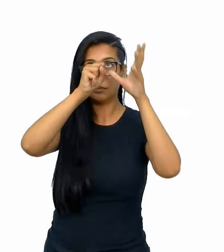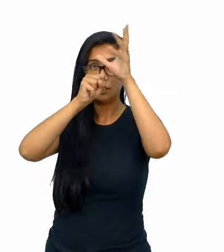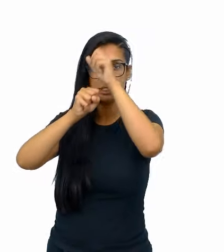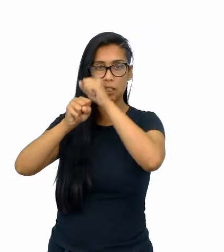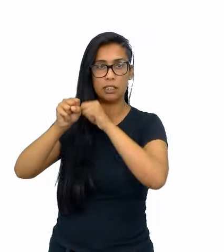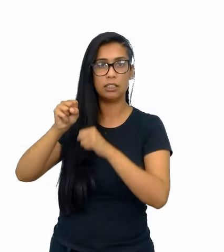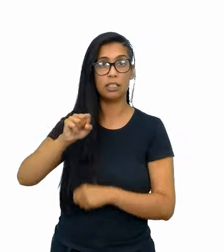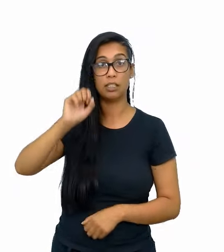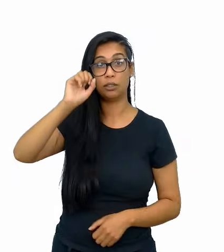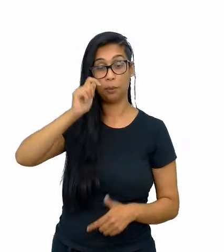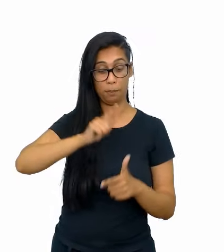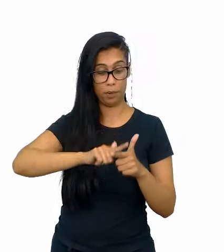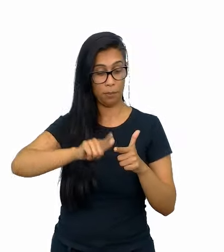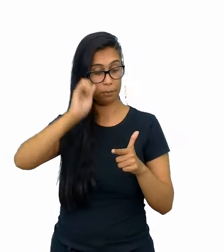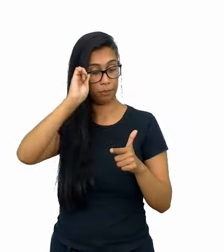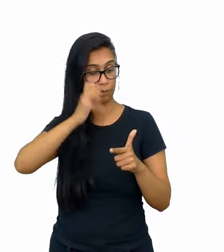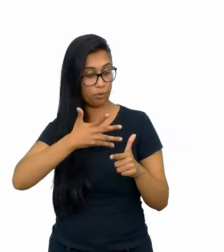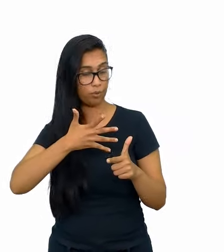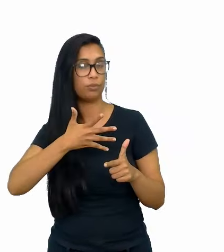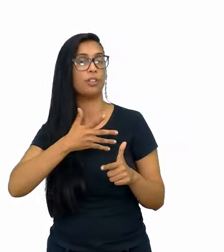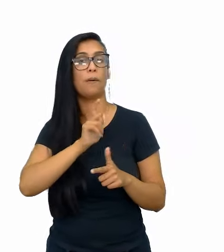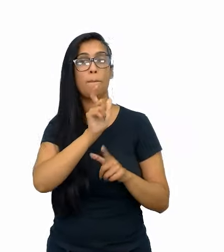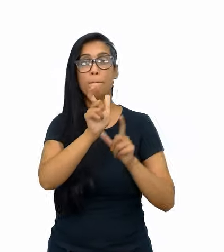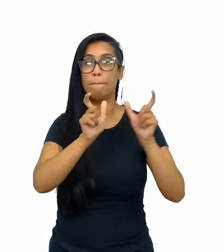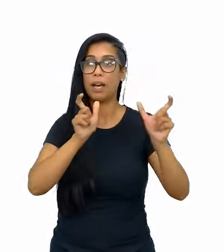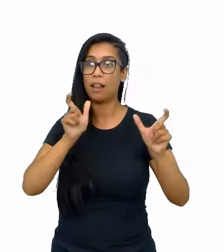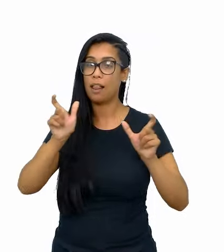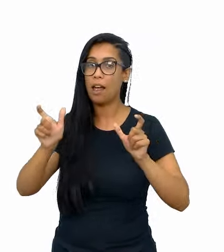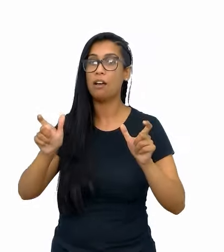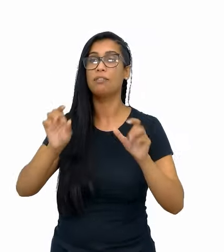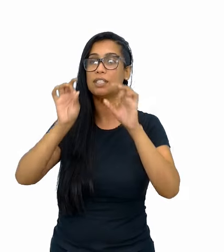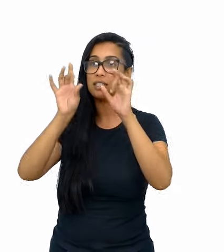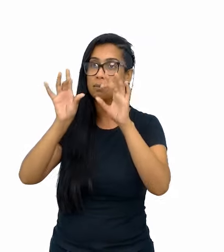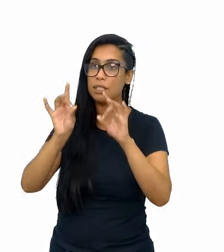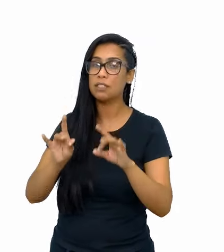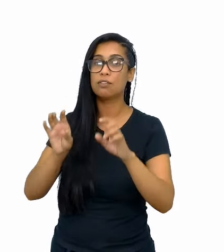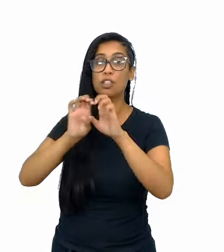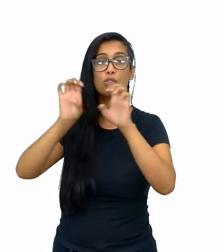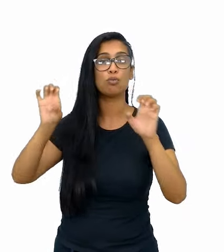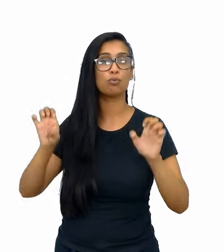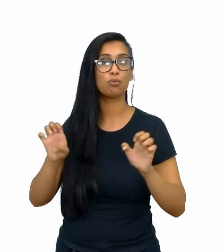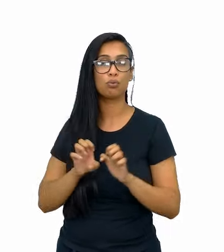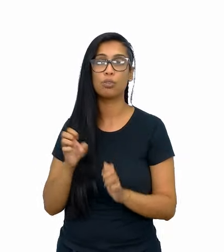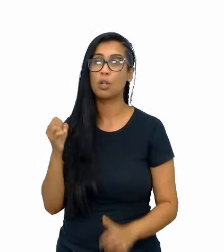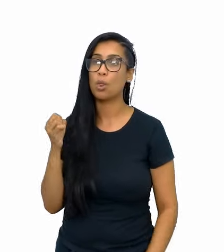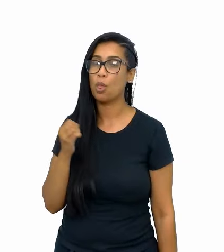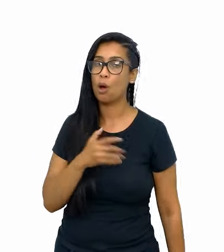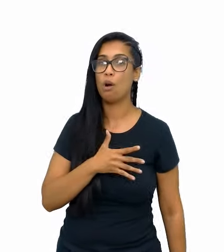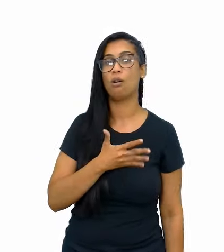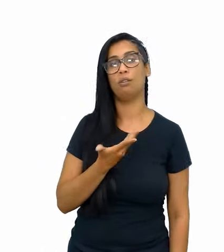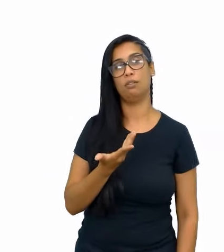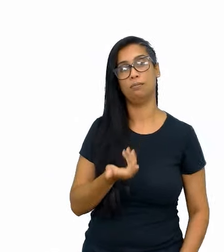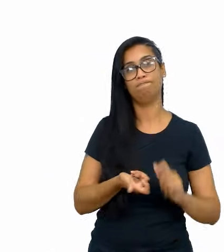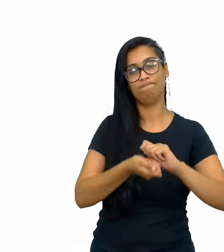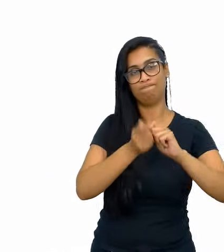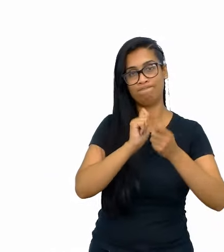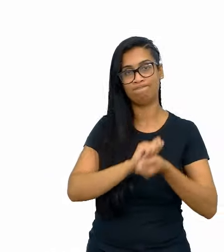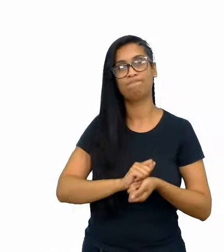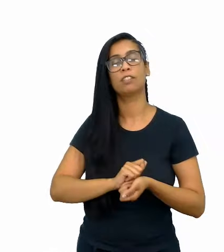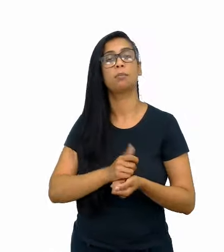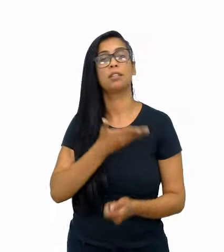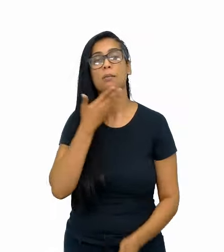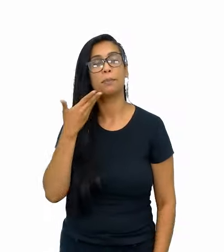surgir, né, buscando palavras mais precisas, estruturas frasais que sejam mais adequadas